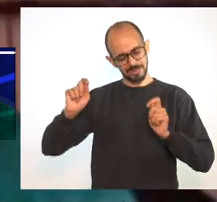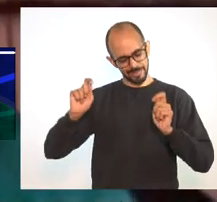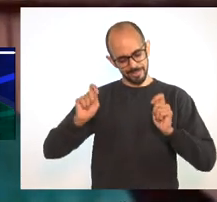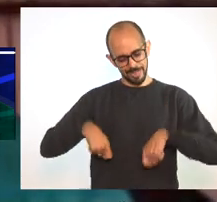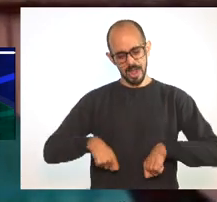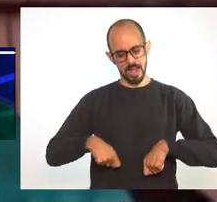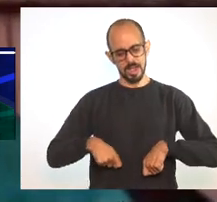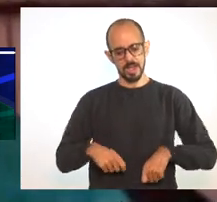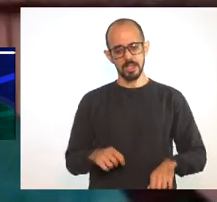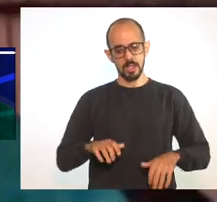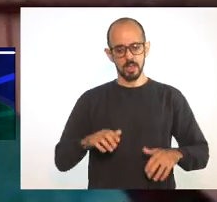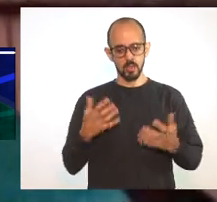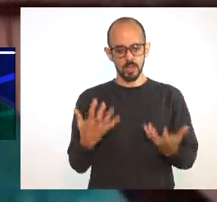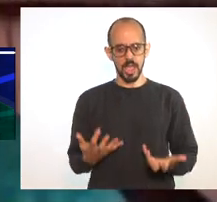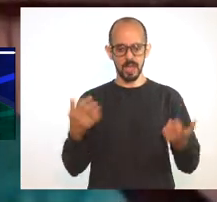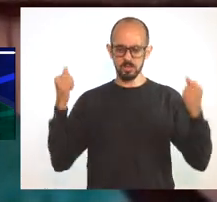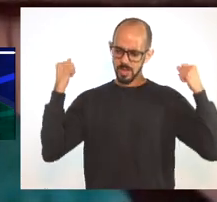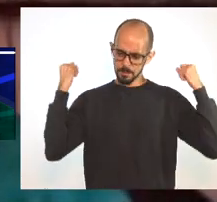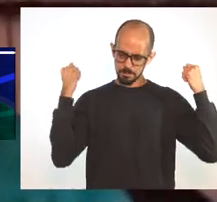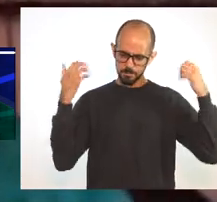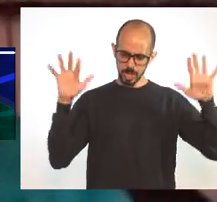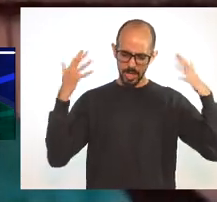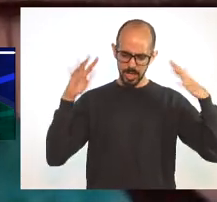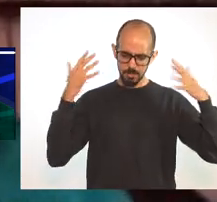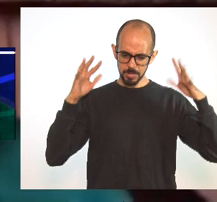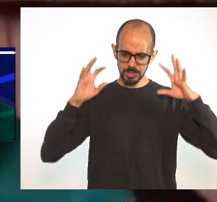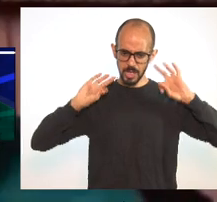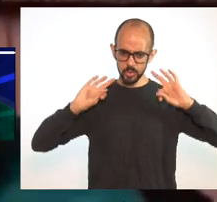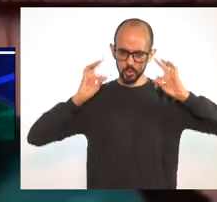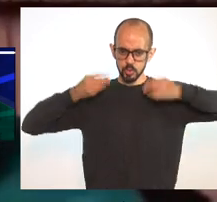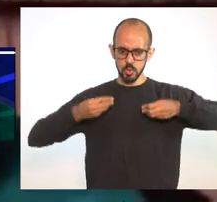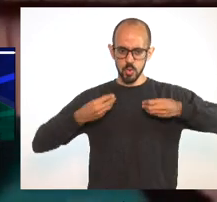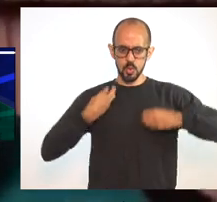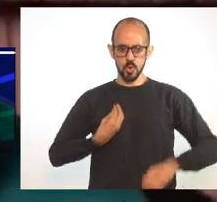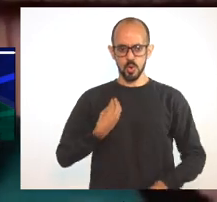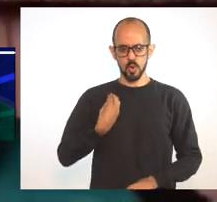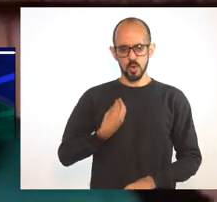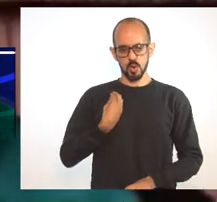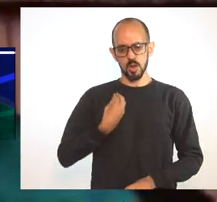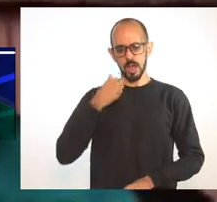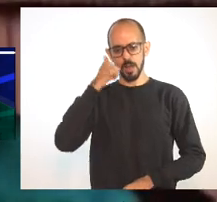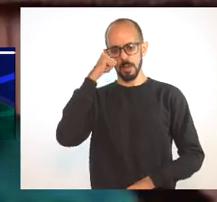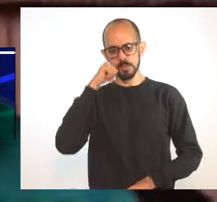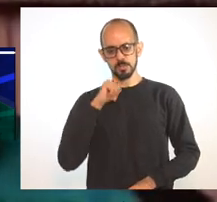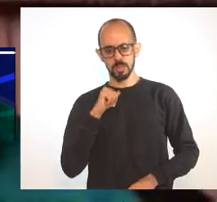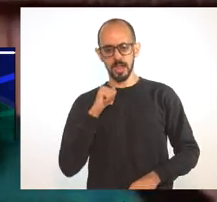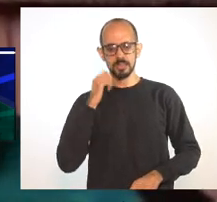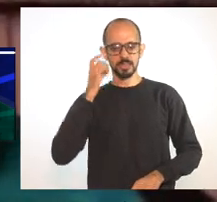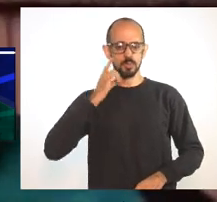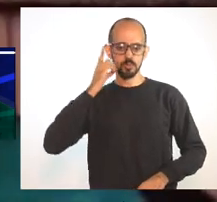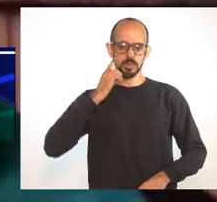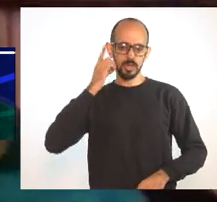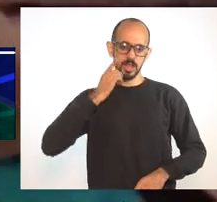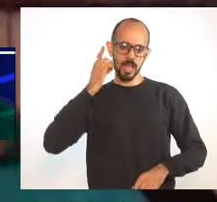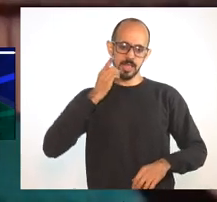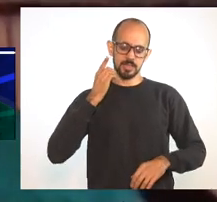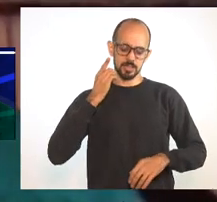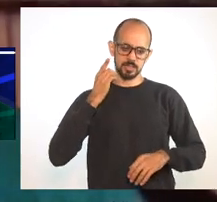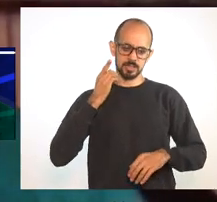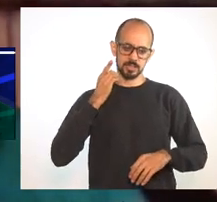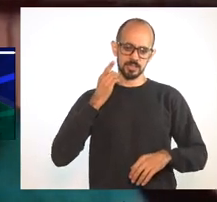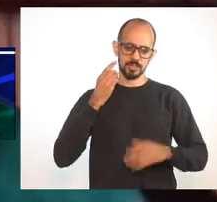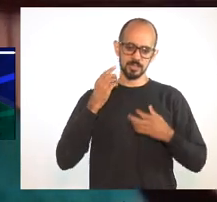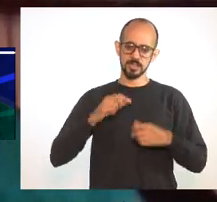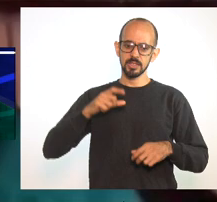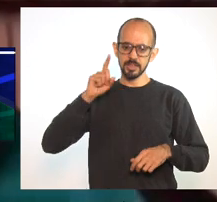Eu quero celebrar a presença de todas as colegas, companheiras de trabalho desse parlamento, que